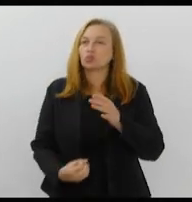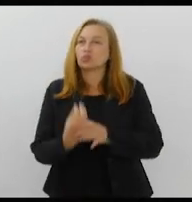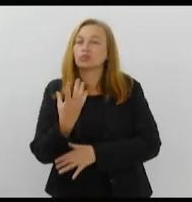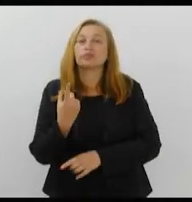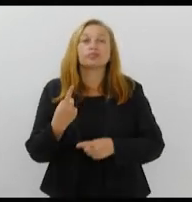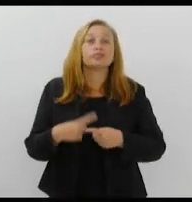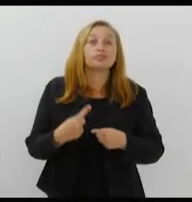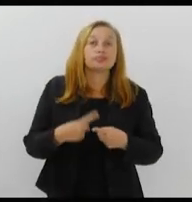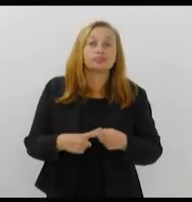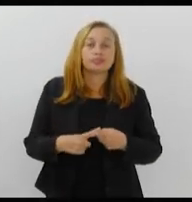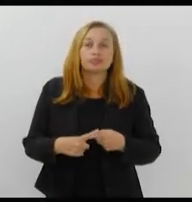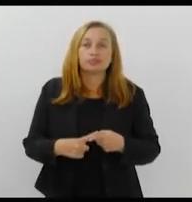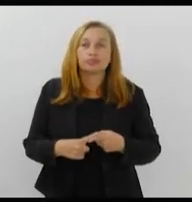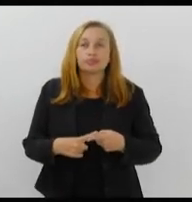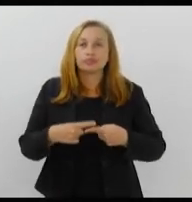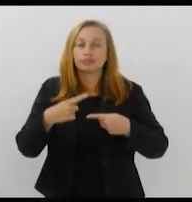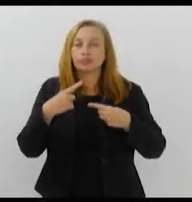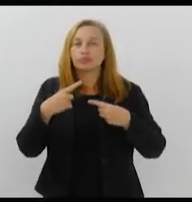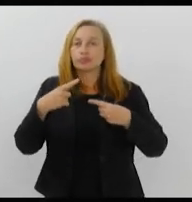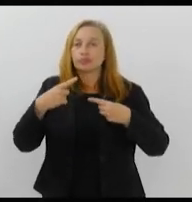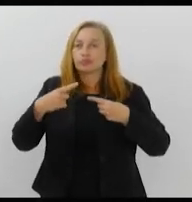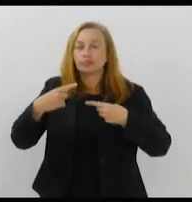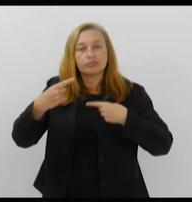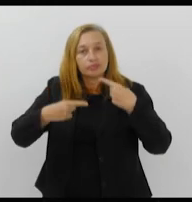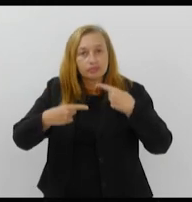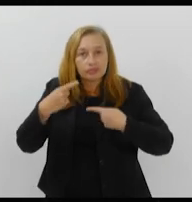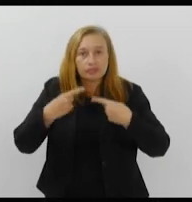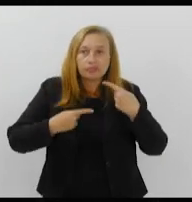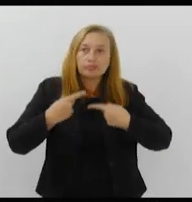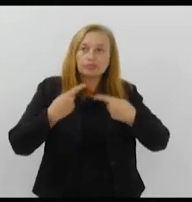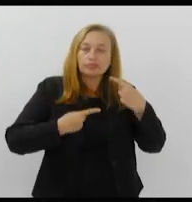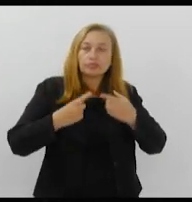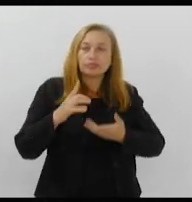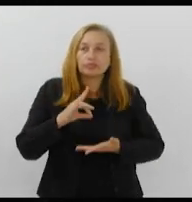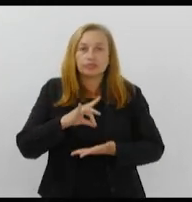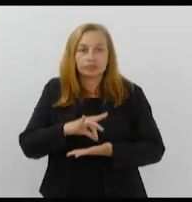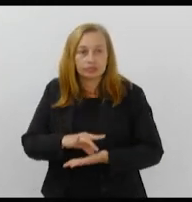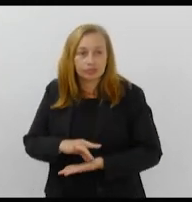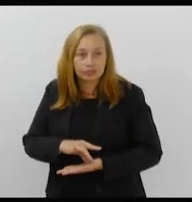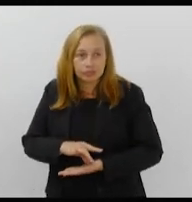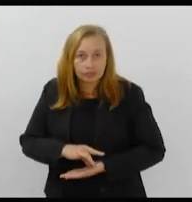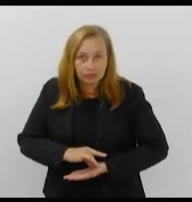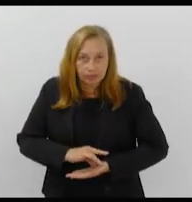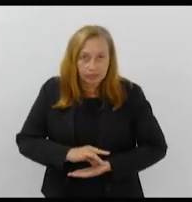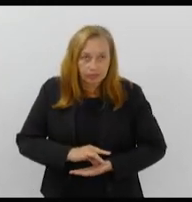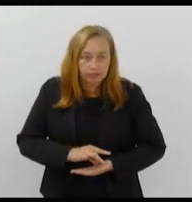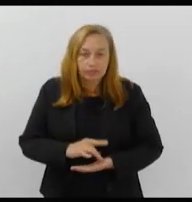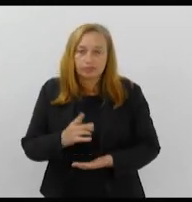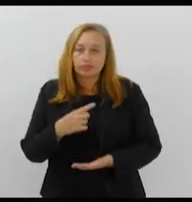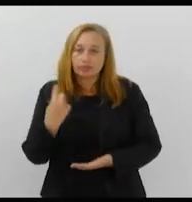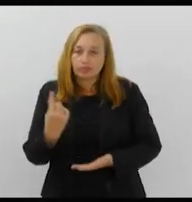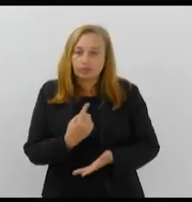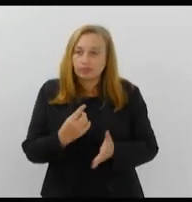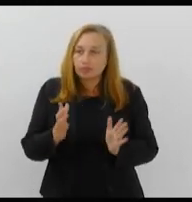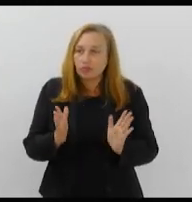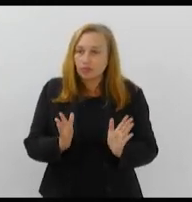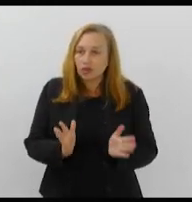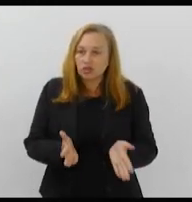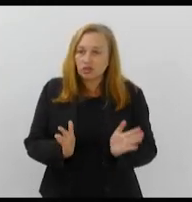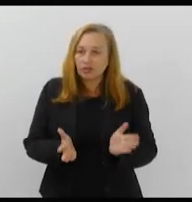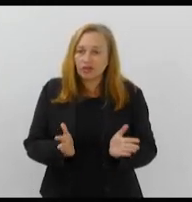porque isso dialoga com a realidade que está colocada para nós hoje na sociedade